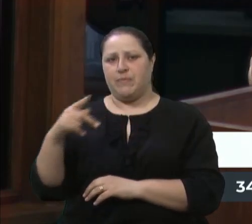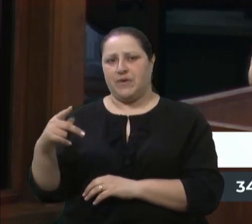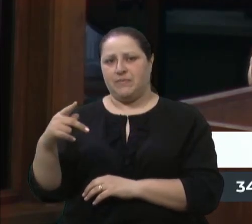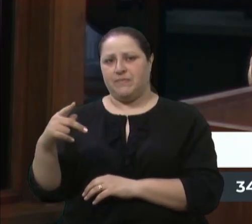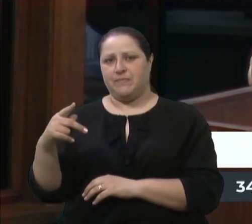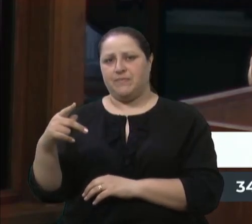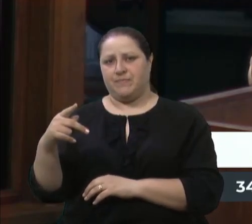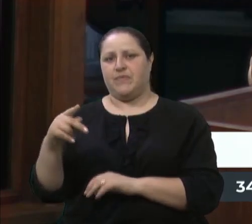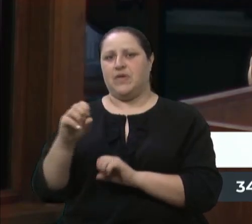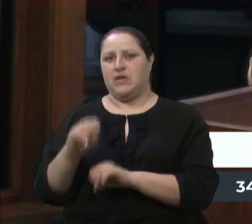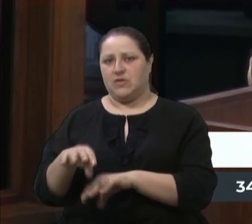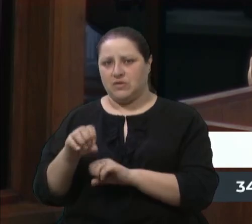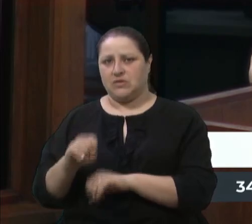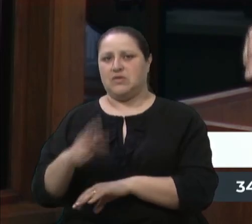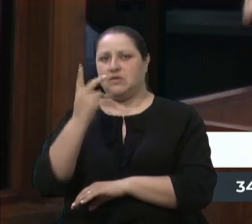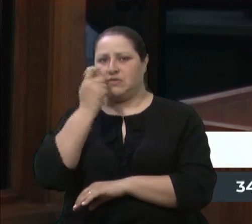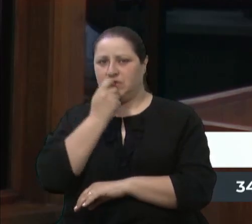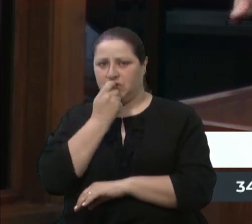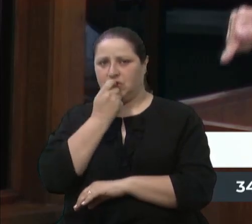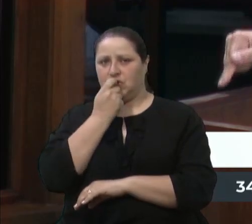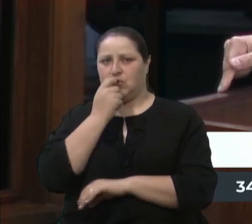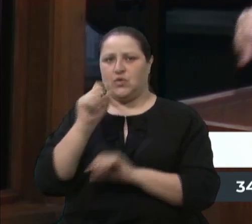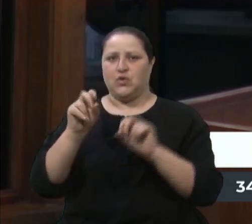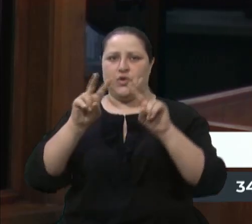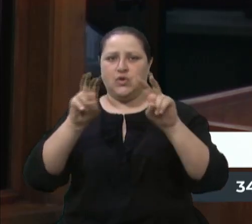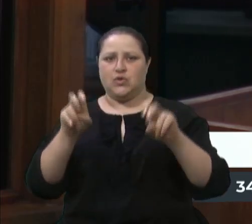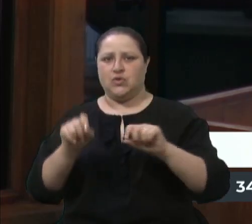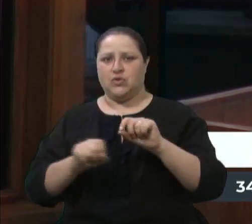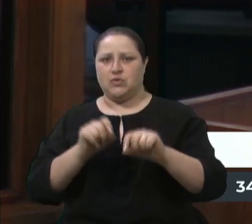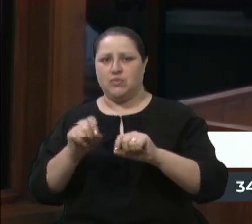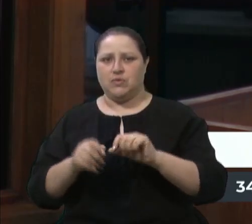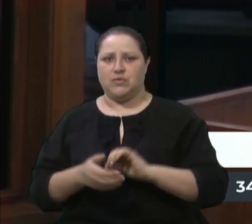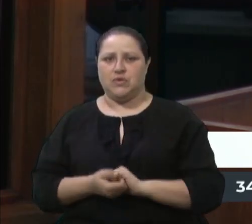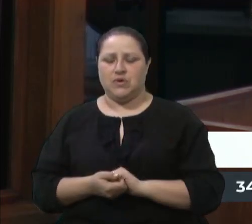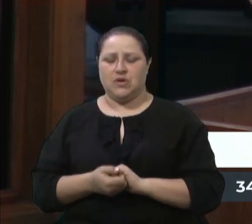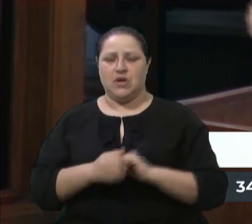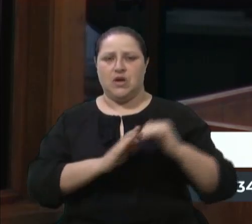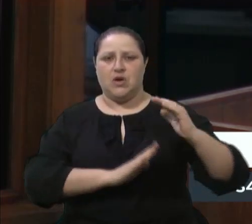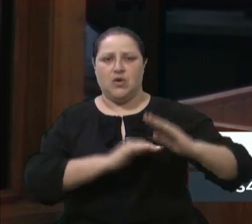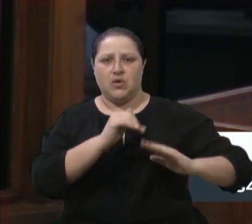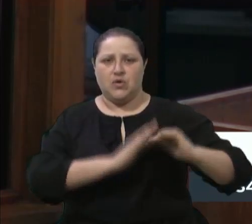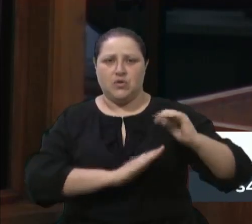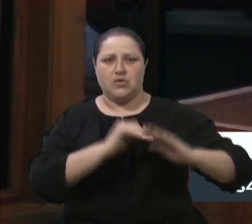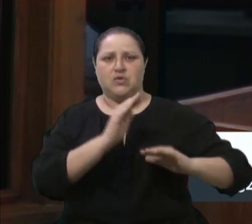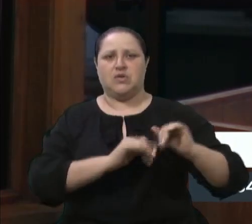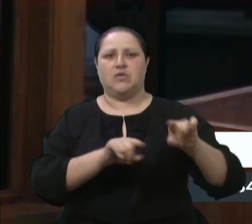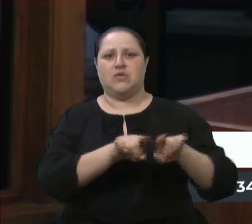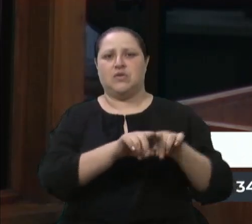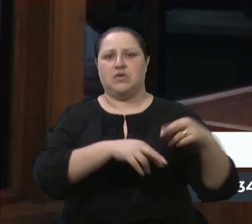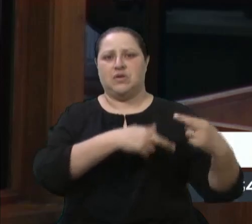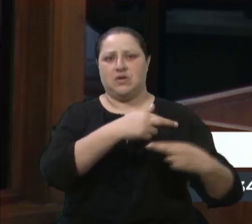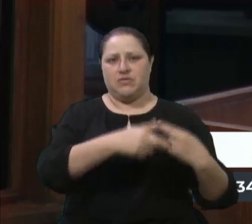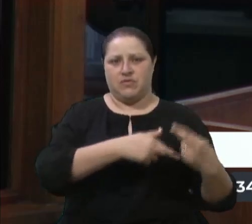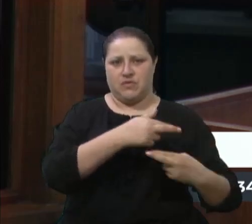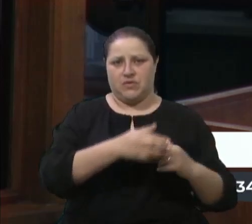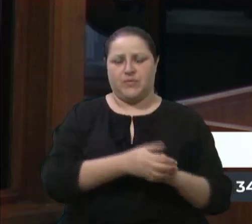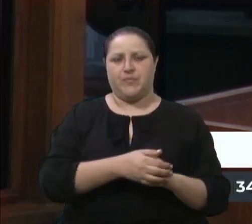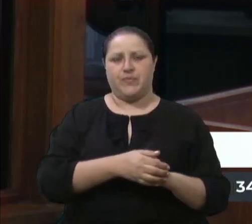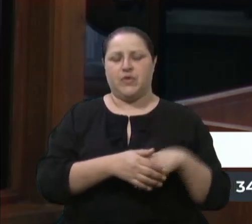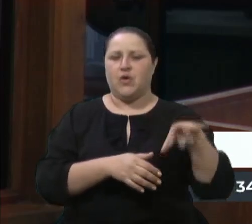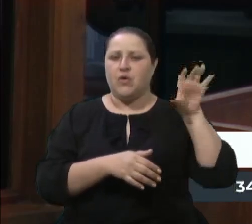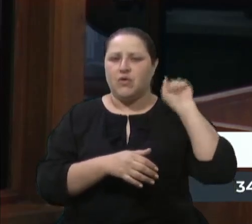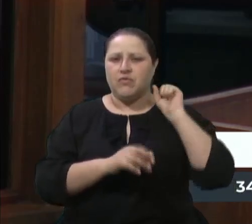educação infantil, no que se refere à construção e à reforma. E eu ouvi vários